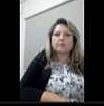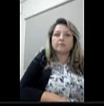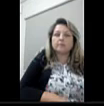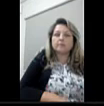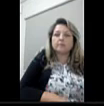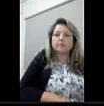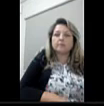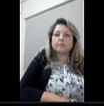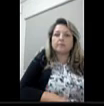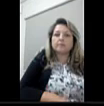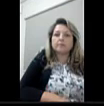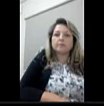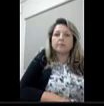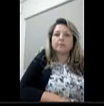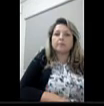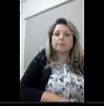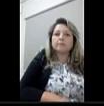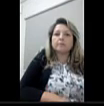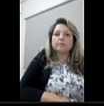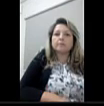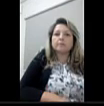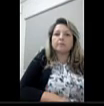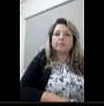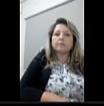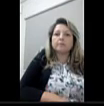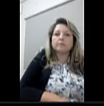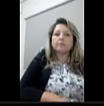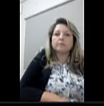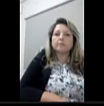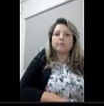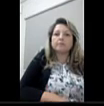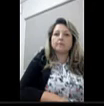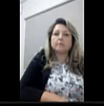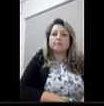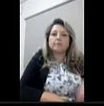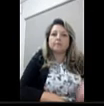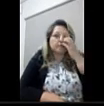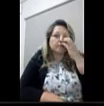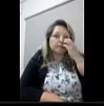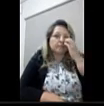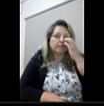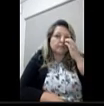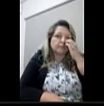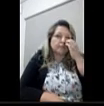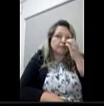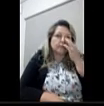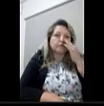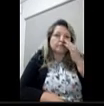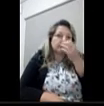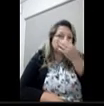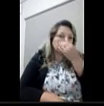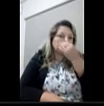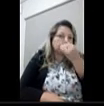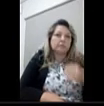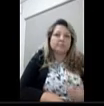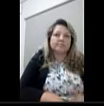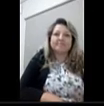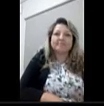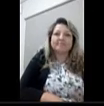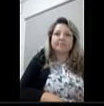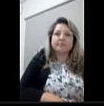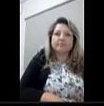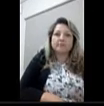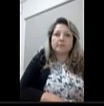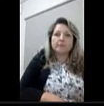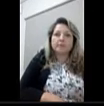antecipação, sequenciação, é a gente trabalhar as gibis com quadrinhos em brancos. Então, vamos supor, também não precisa a criança estar